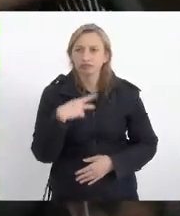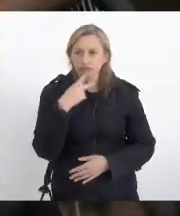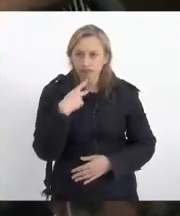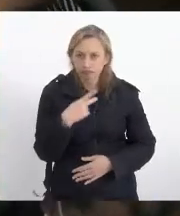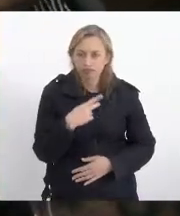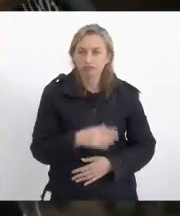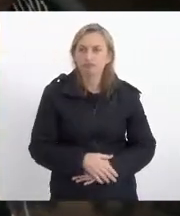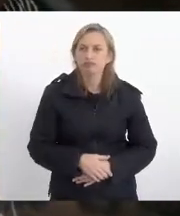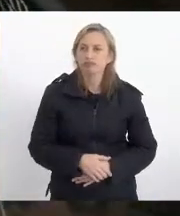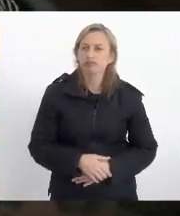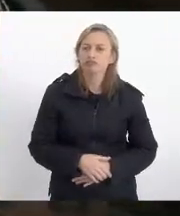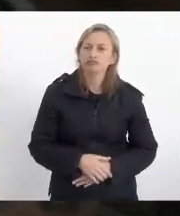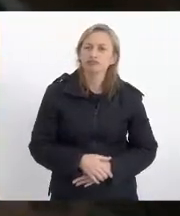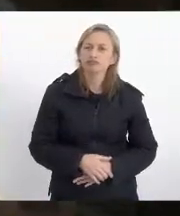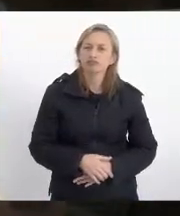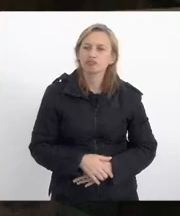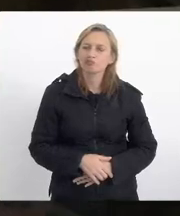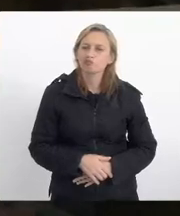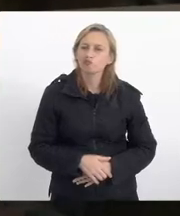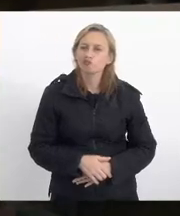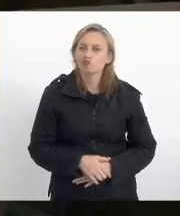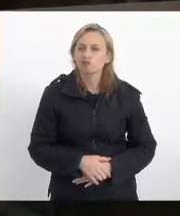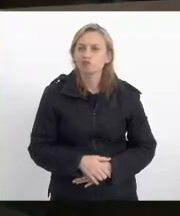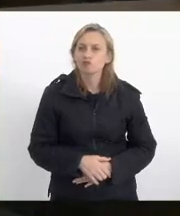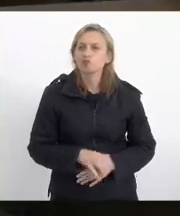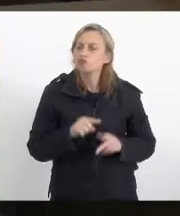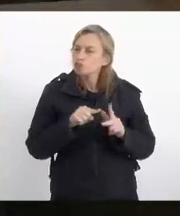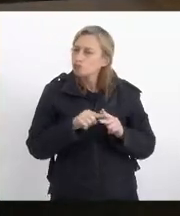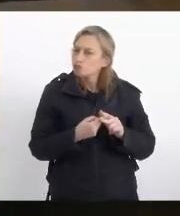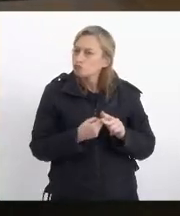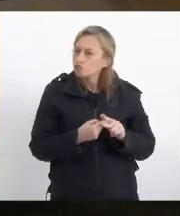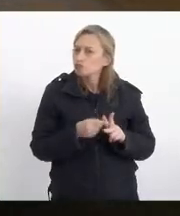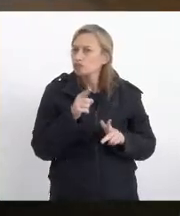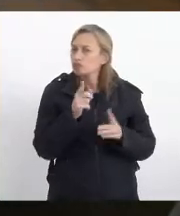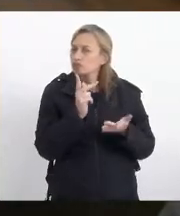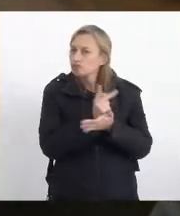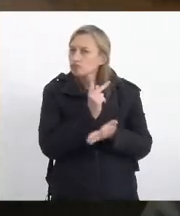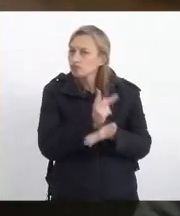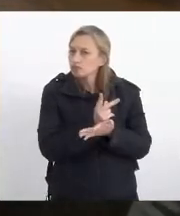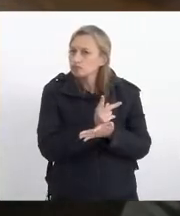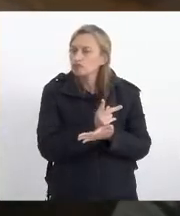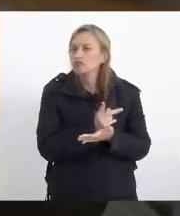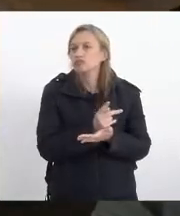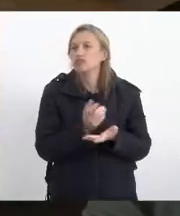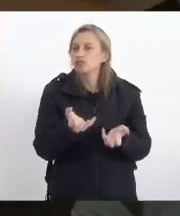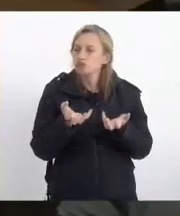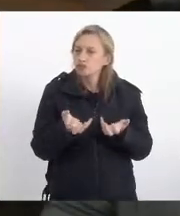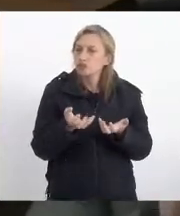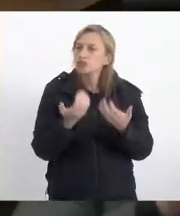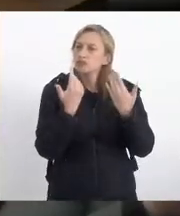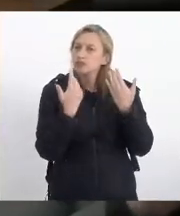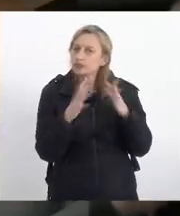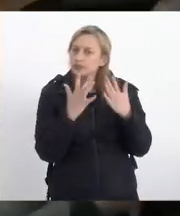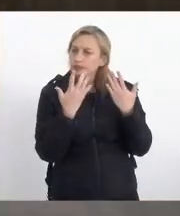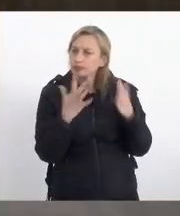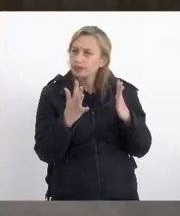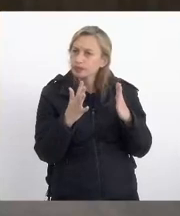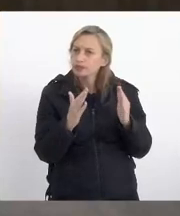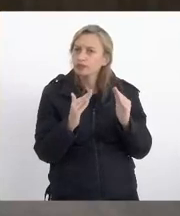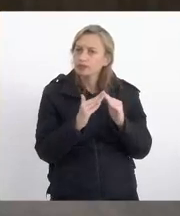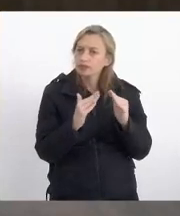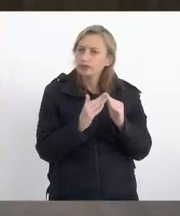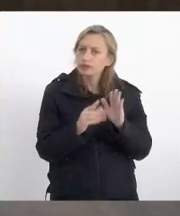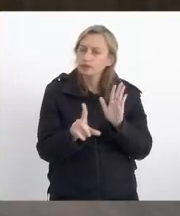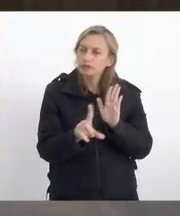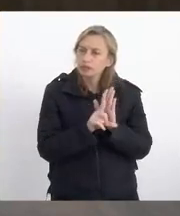que há uma previsão de corrigir essa falha. Tá? Eu queria até parabenizar essa Casa